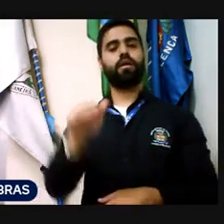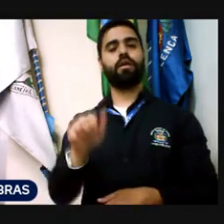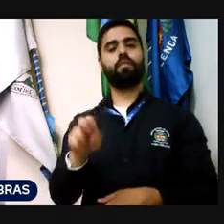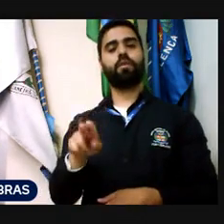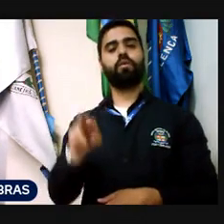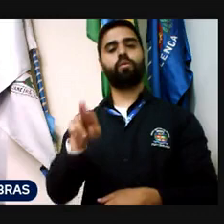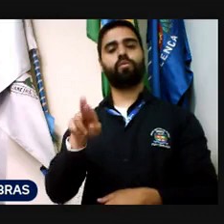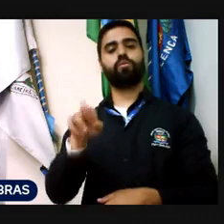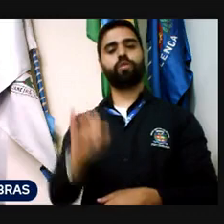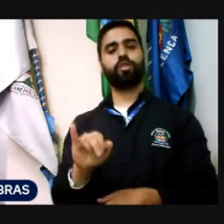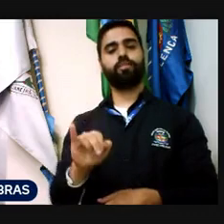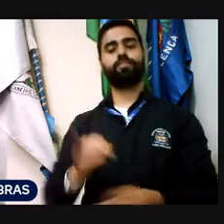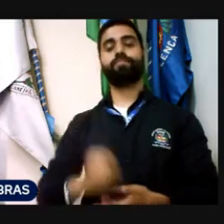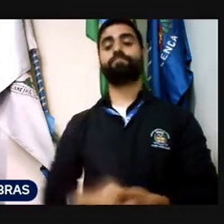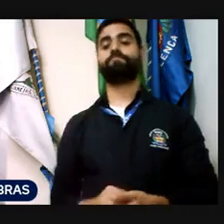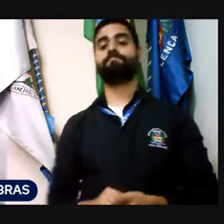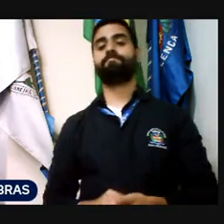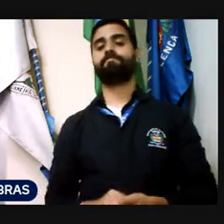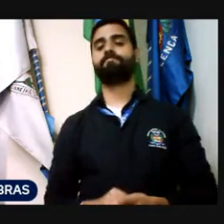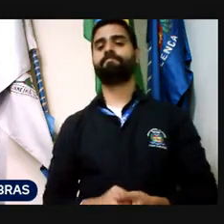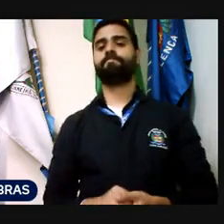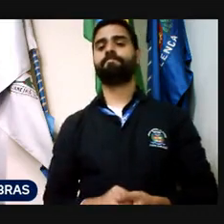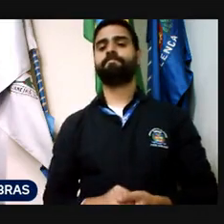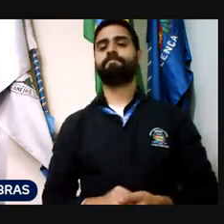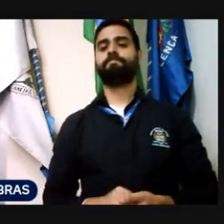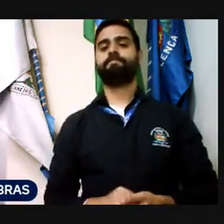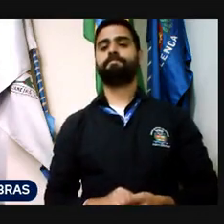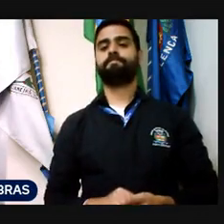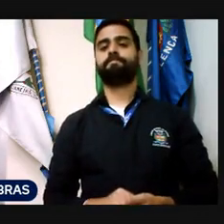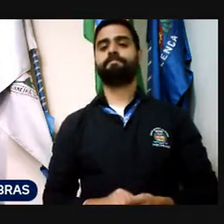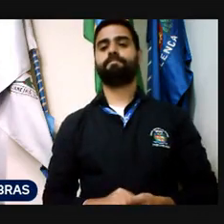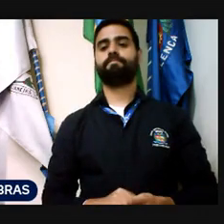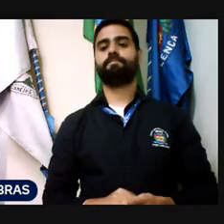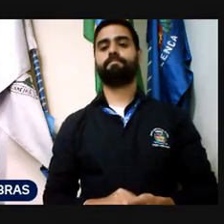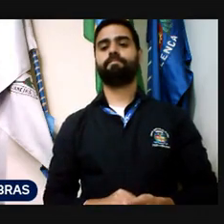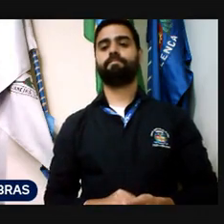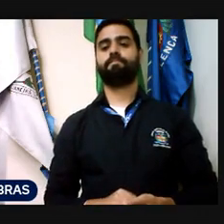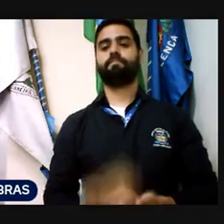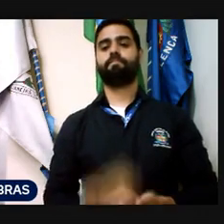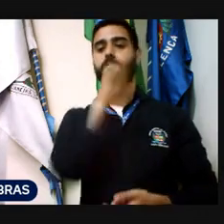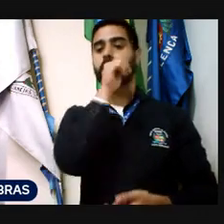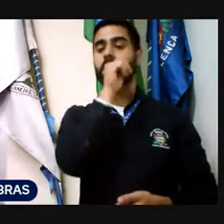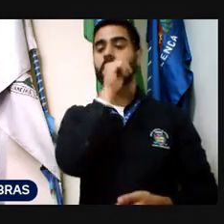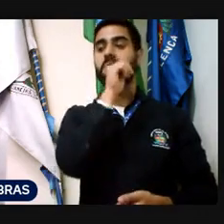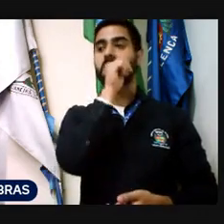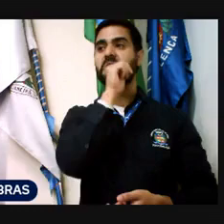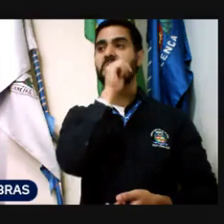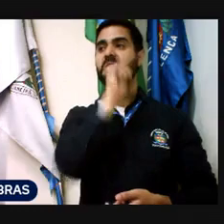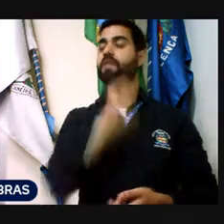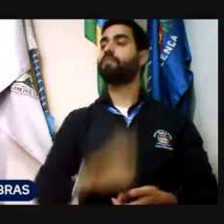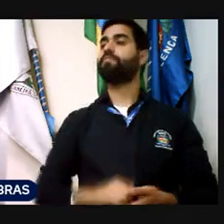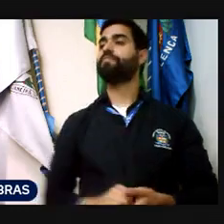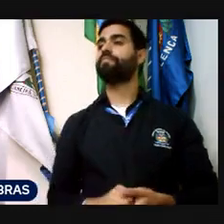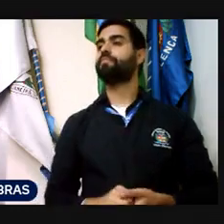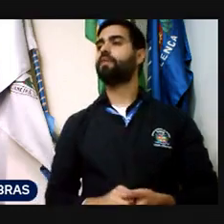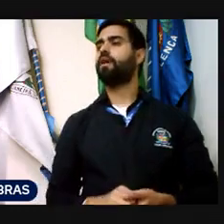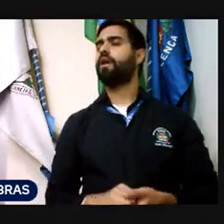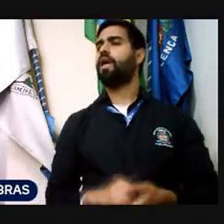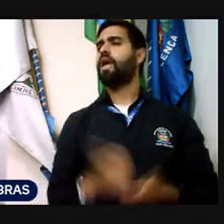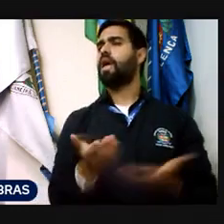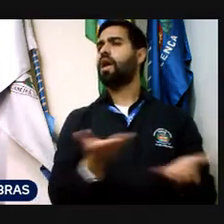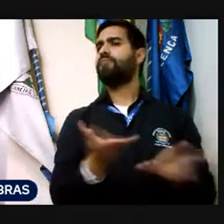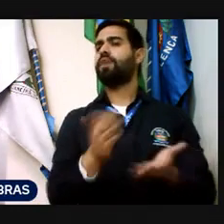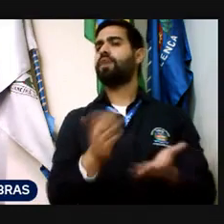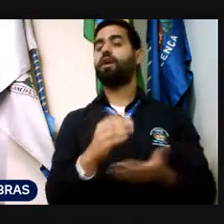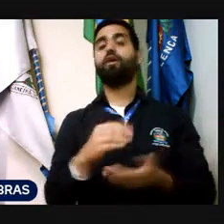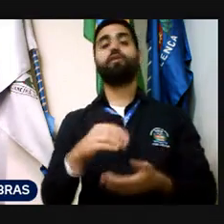ouvido o plenário da forma regimental, o envio da presente indicação ao ilustríssimo secretário de Serviços Públicos e Defesa Civil, senhor Carlos Henrique Barros